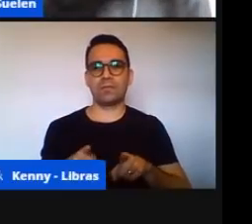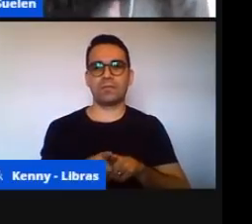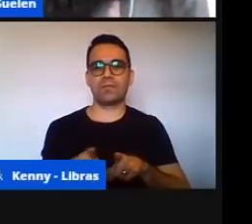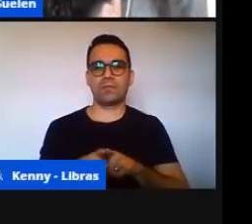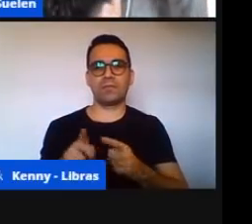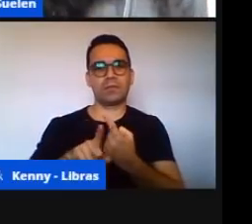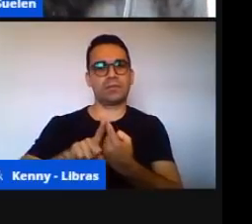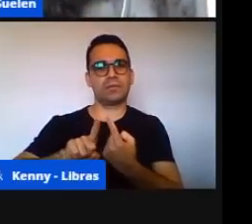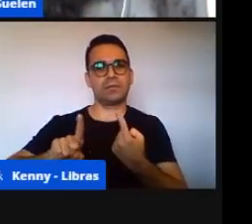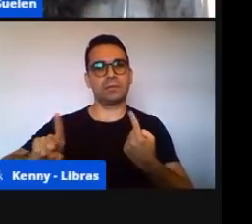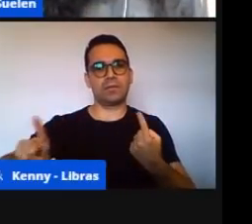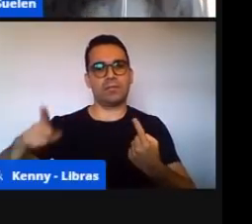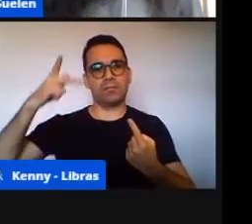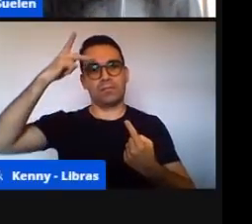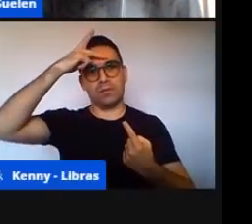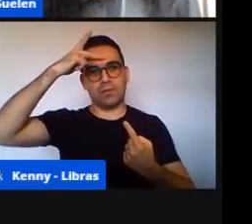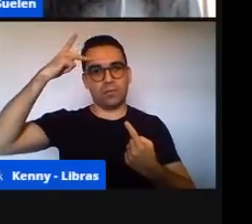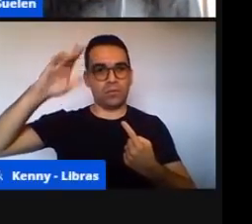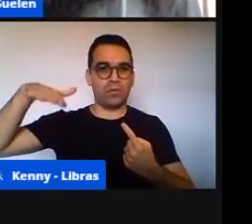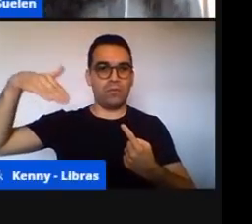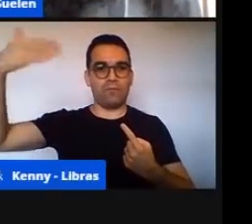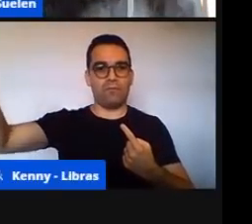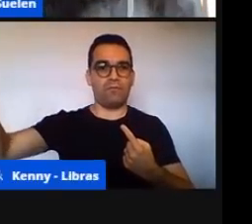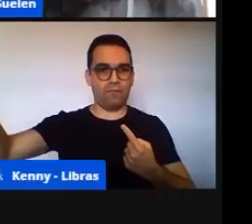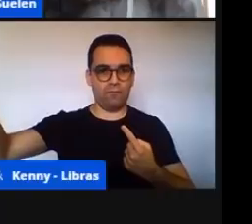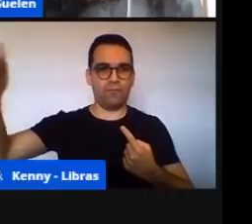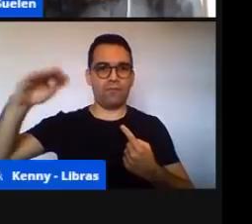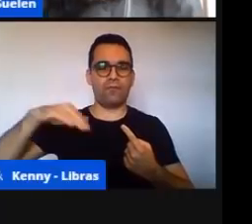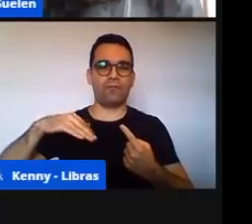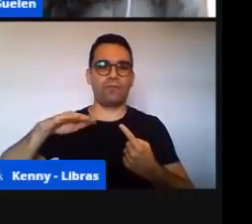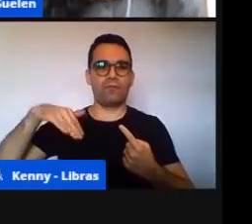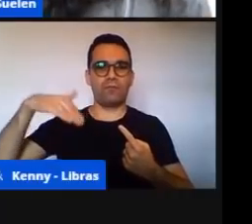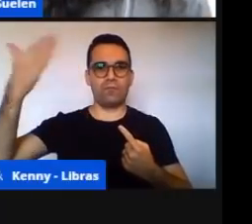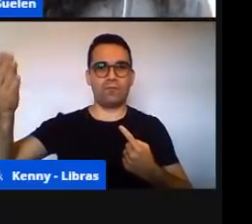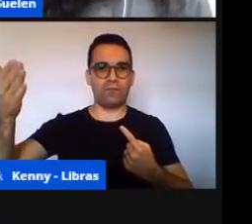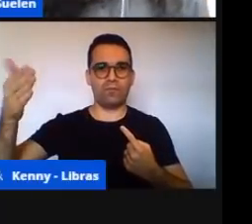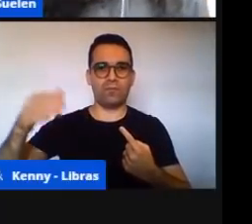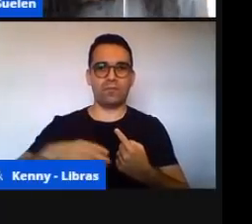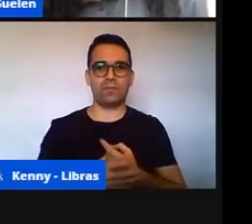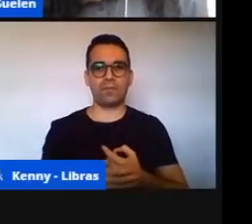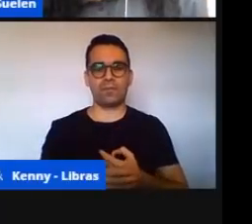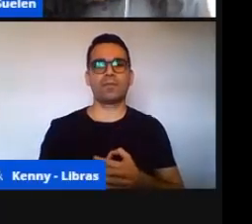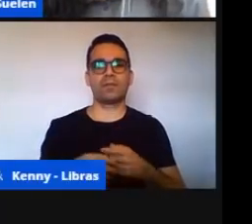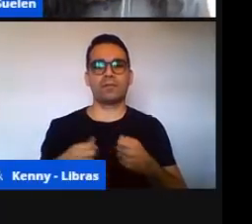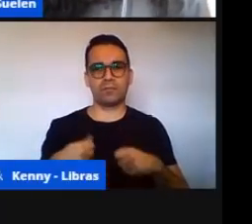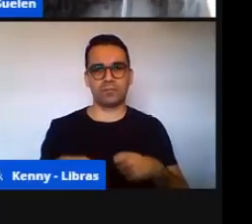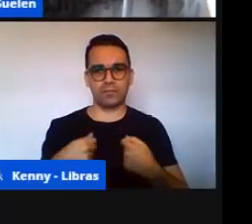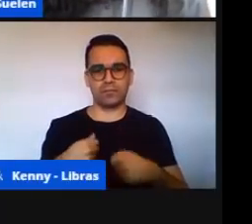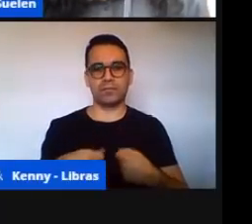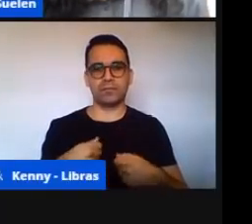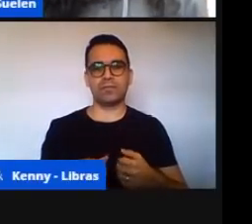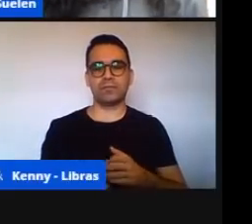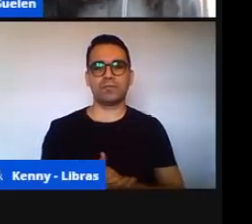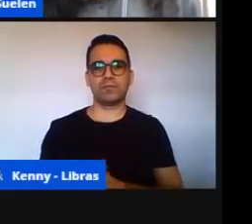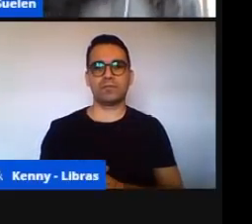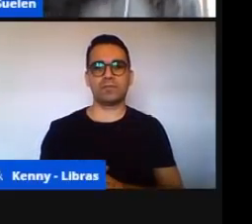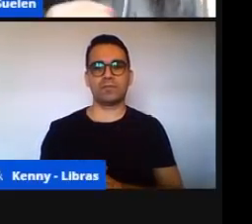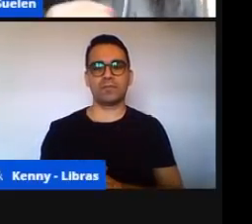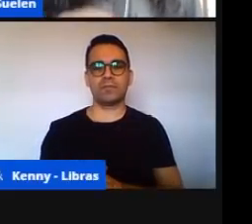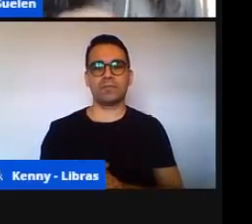você, então, respeitando 1 metro de distância. Verificar as características do produto, então,